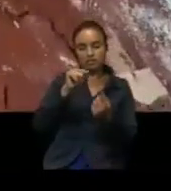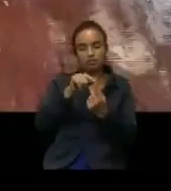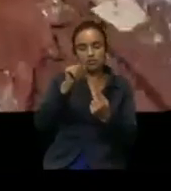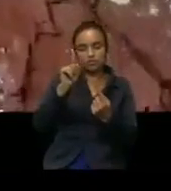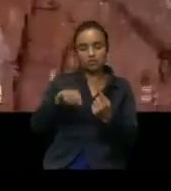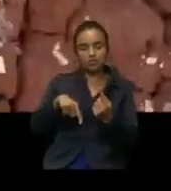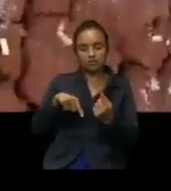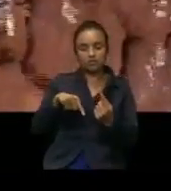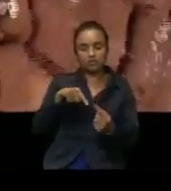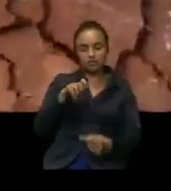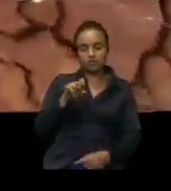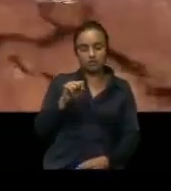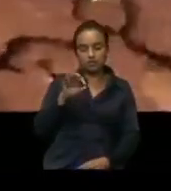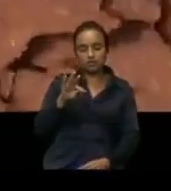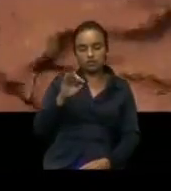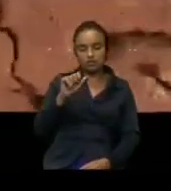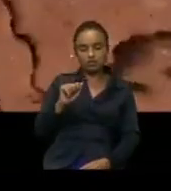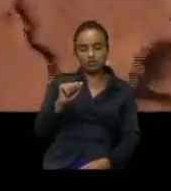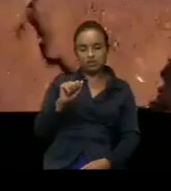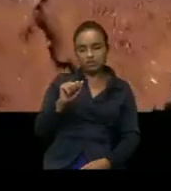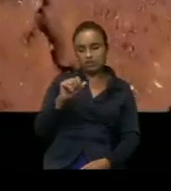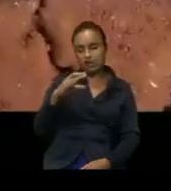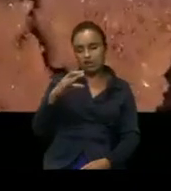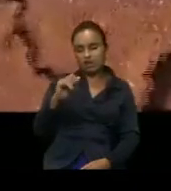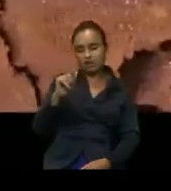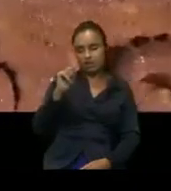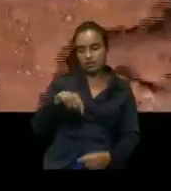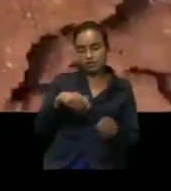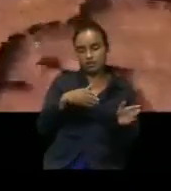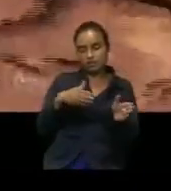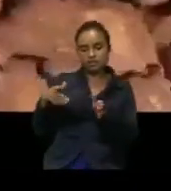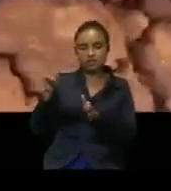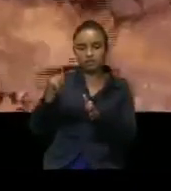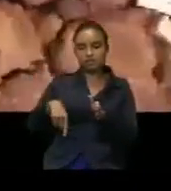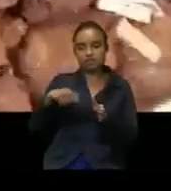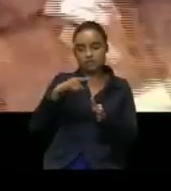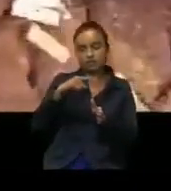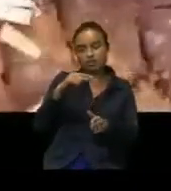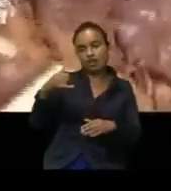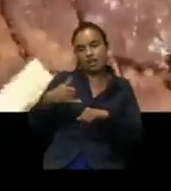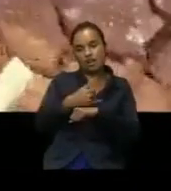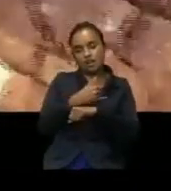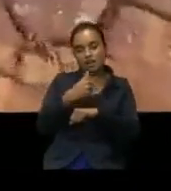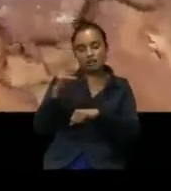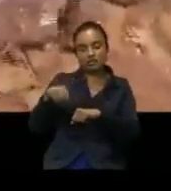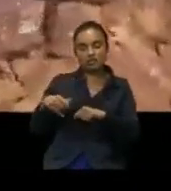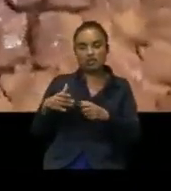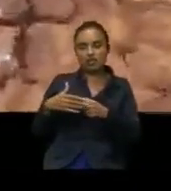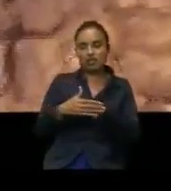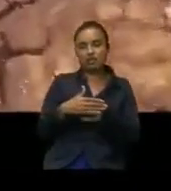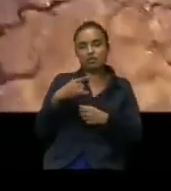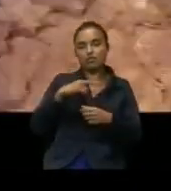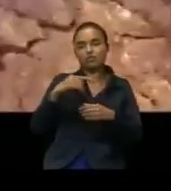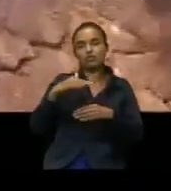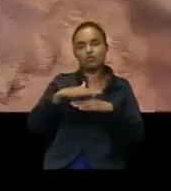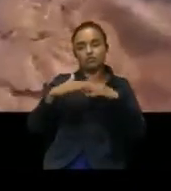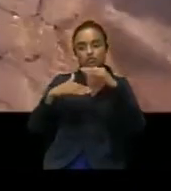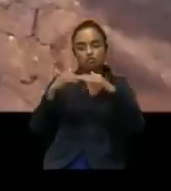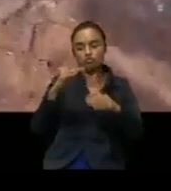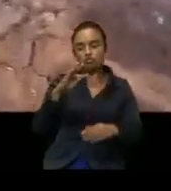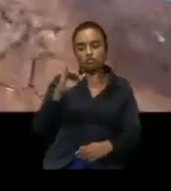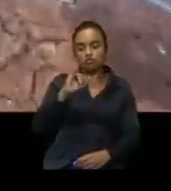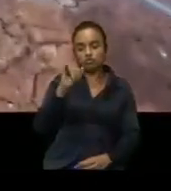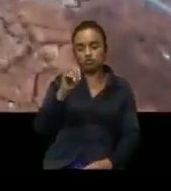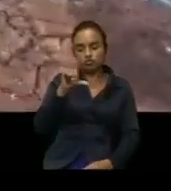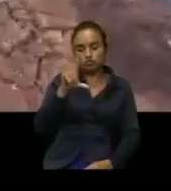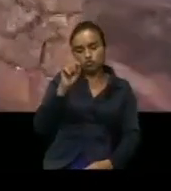maneira um pouco precária, ele tampou a ponta do aço ali com o tijolo, né? Então, a linha, ó, ele tirou do alinhamento